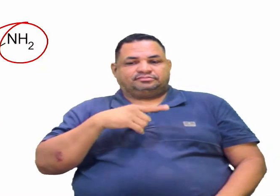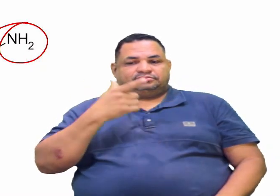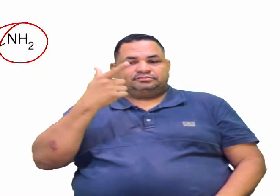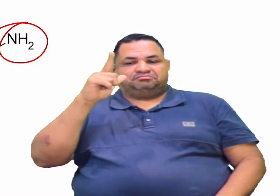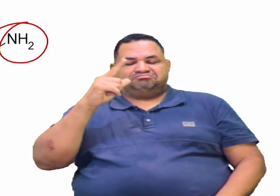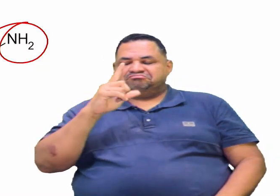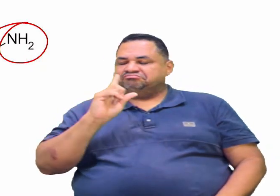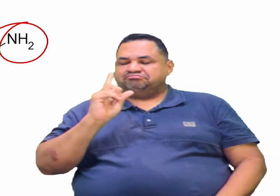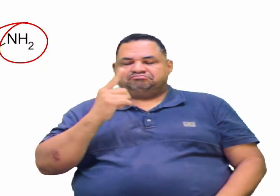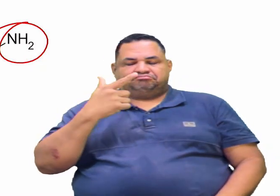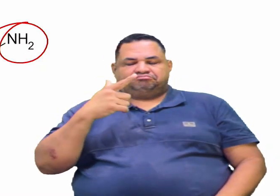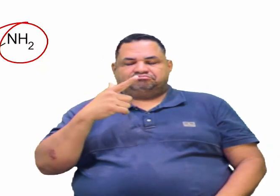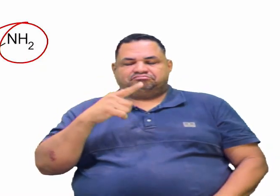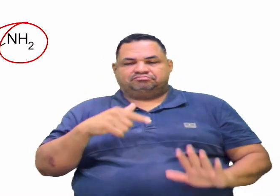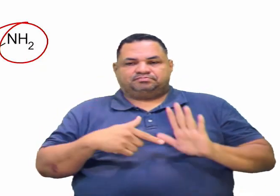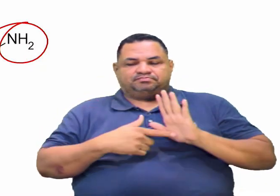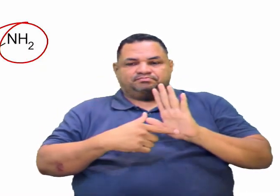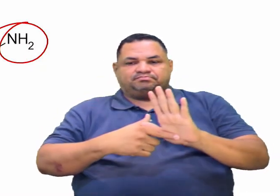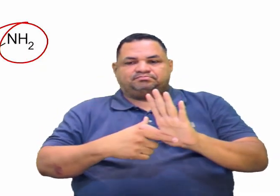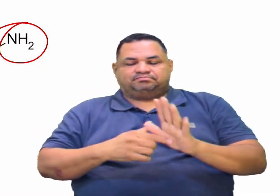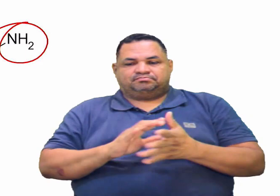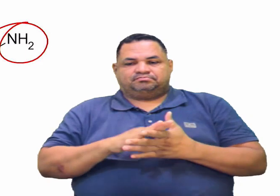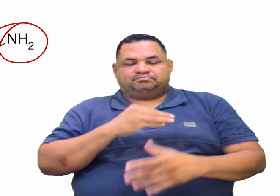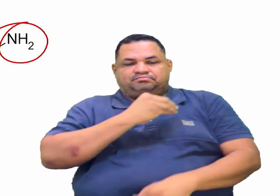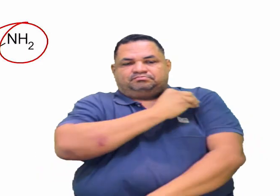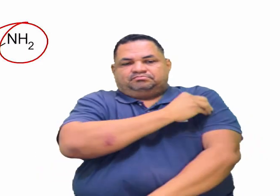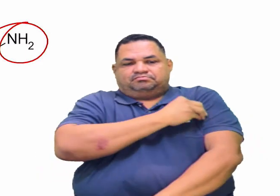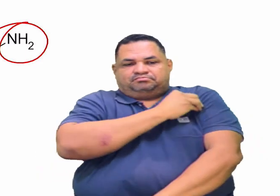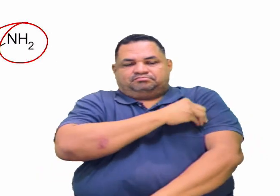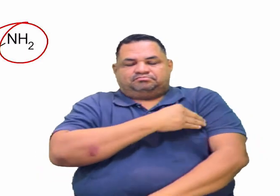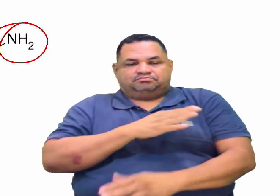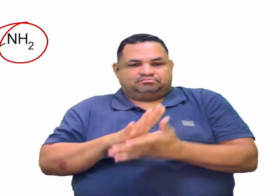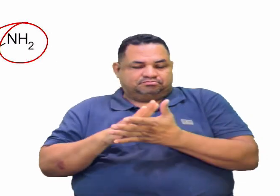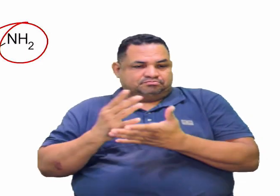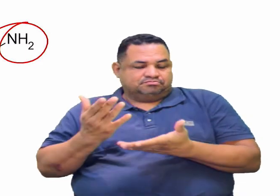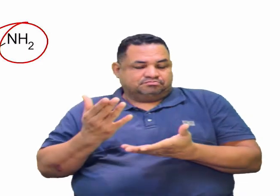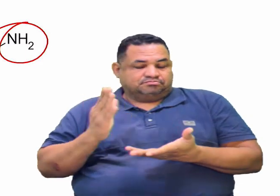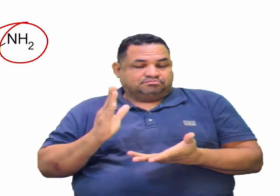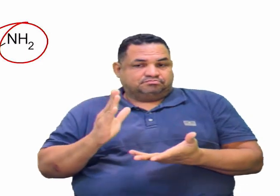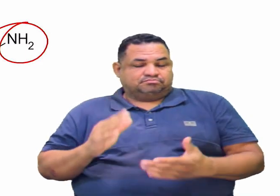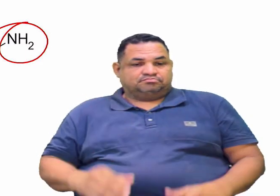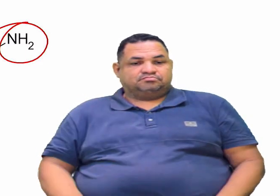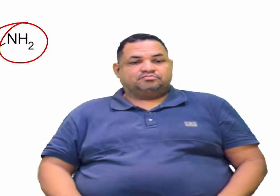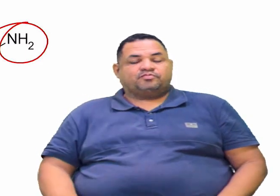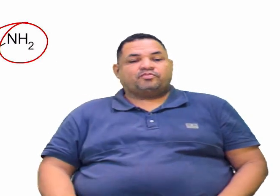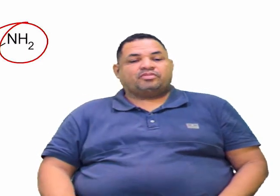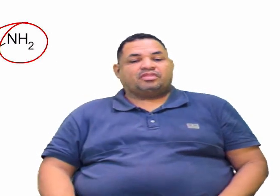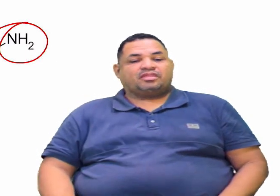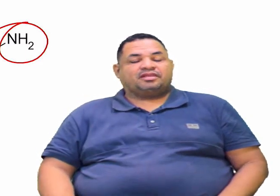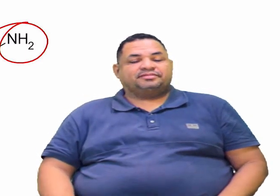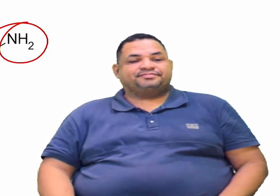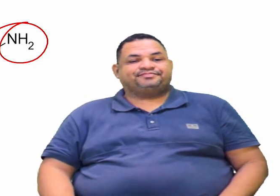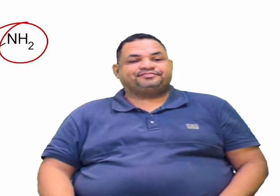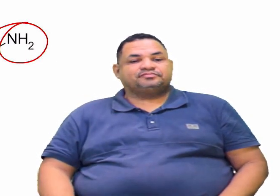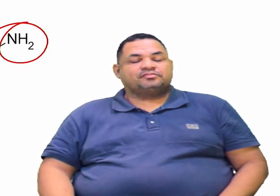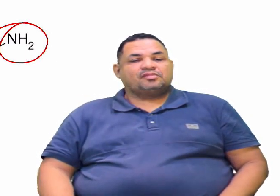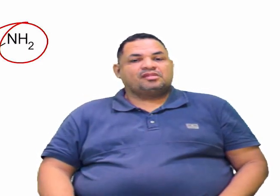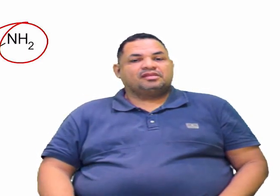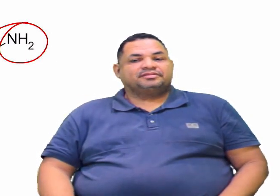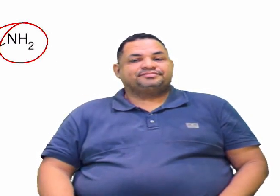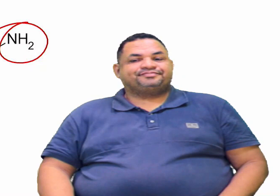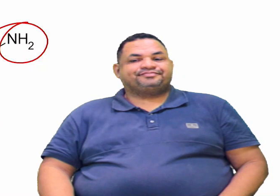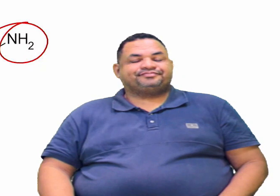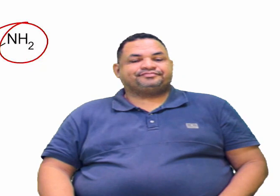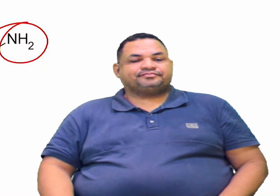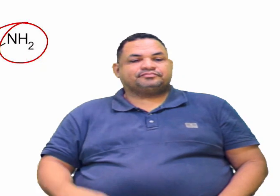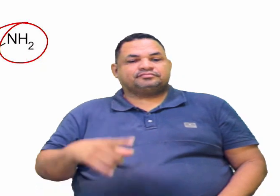não apresentam álcool. Então, o álcool dificilmente vai ser. A amina a gente já sabe que é. O que mais que tem? Como a